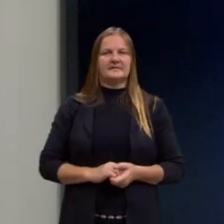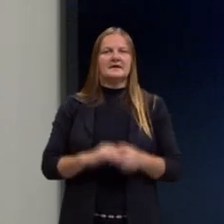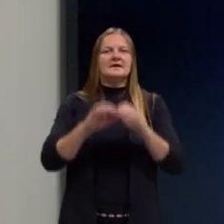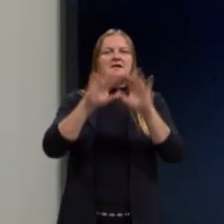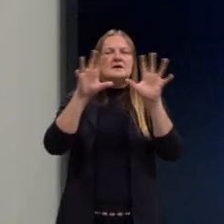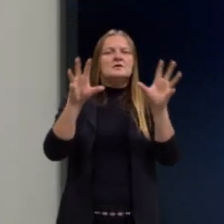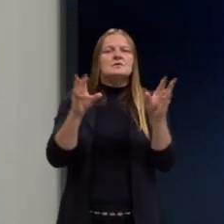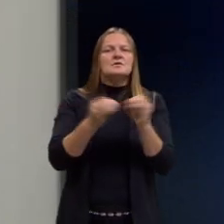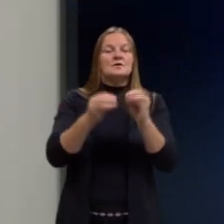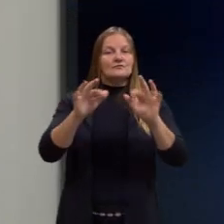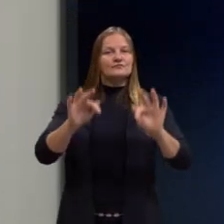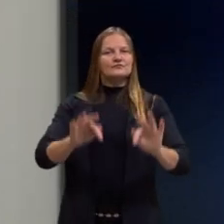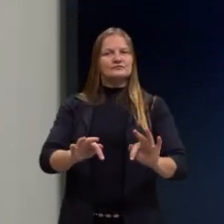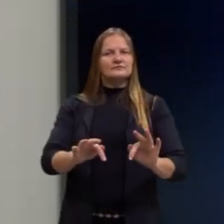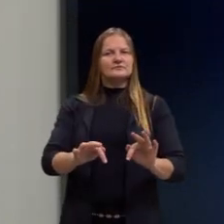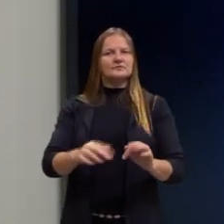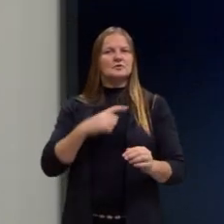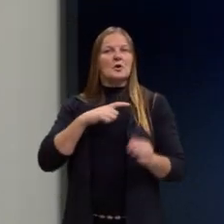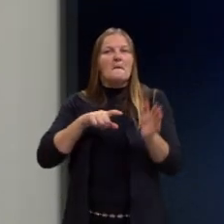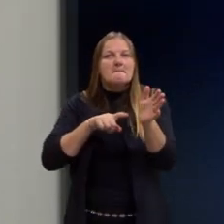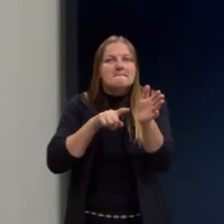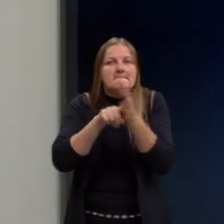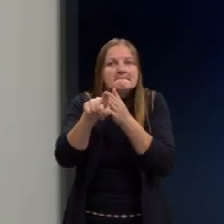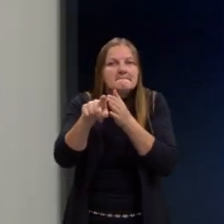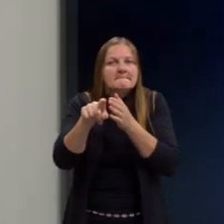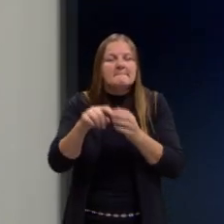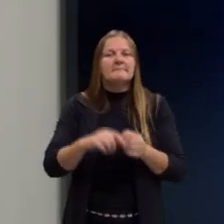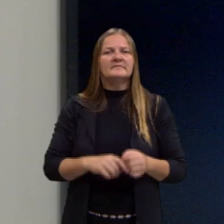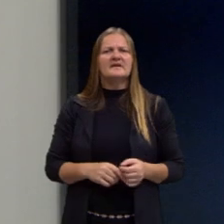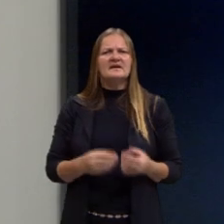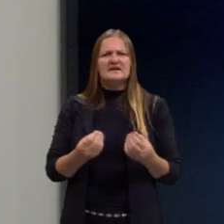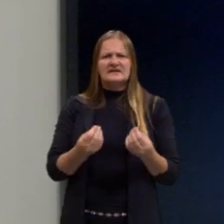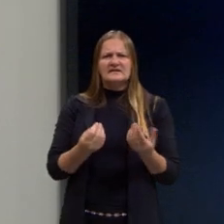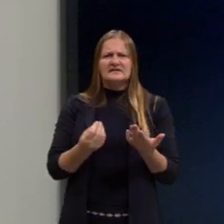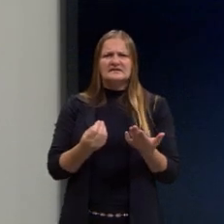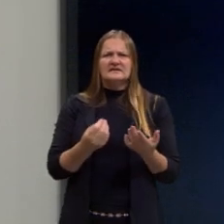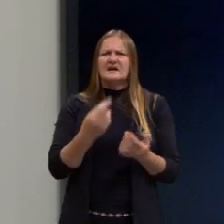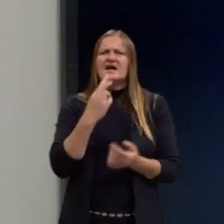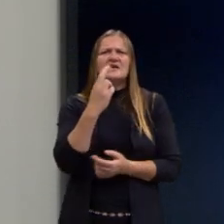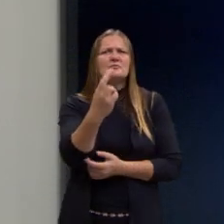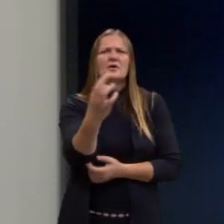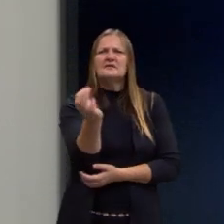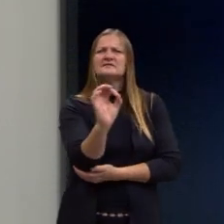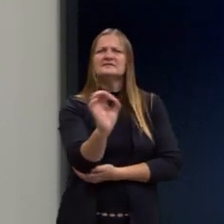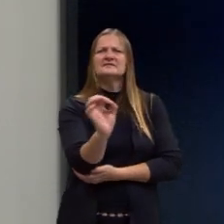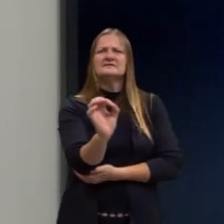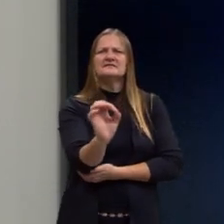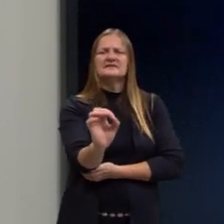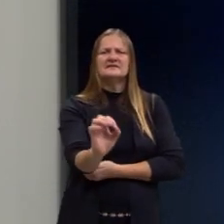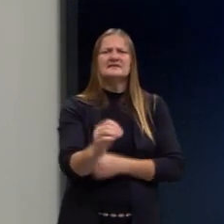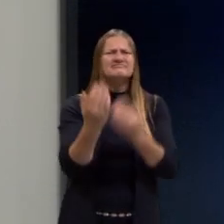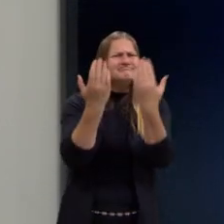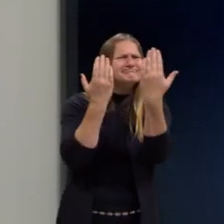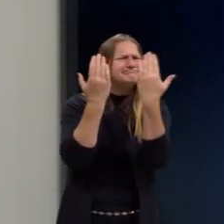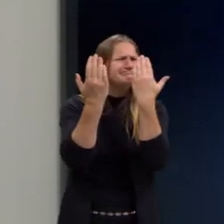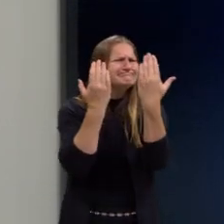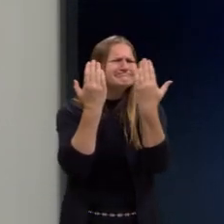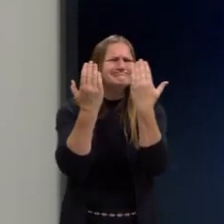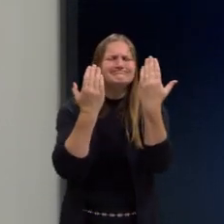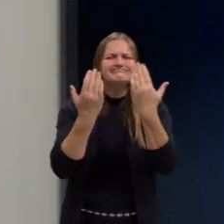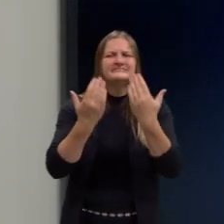finalizar com uma pergunta que não será respondida gerando dúvidas